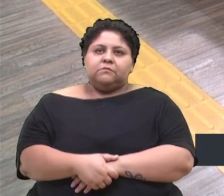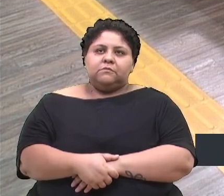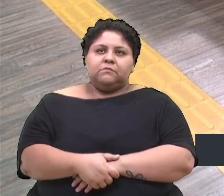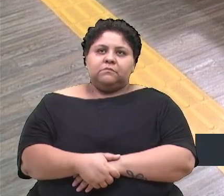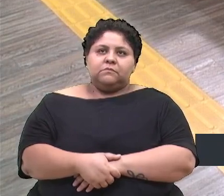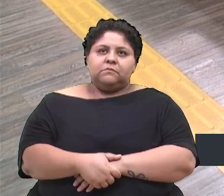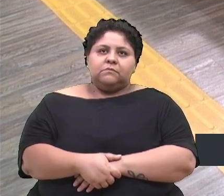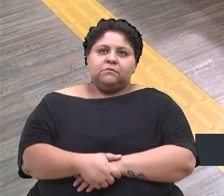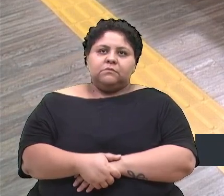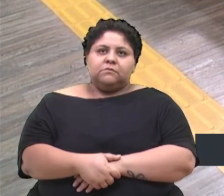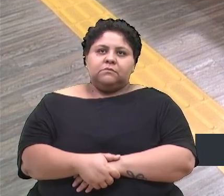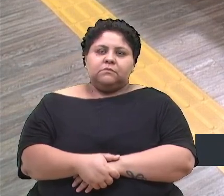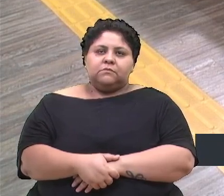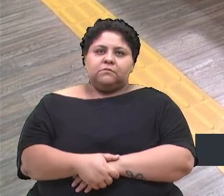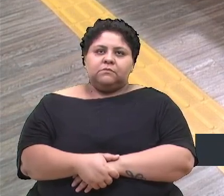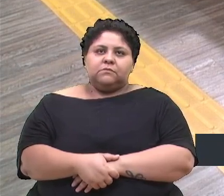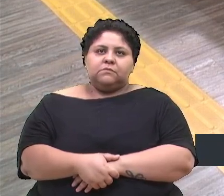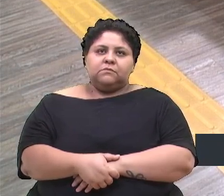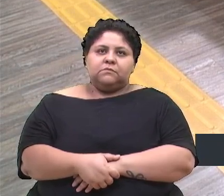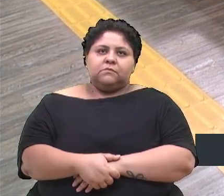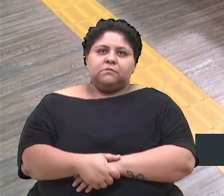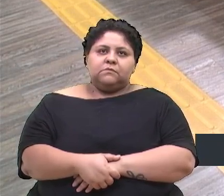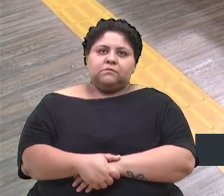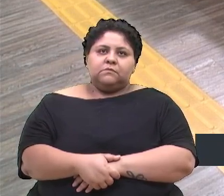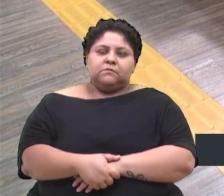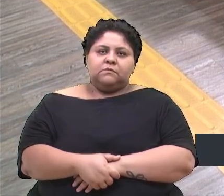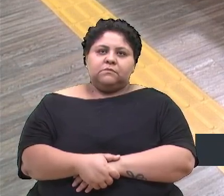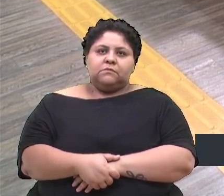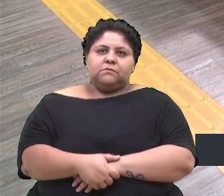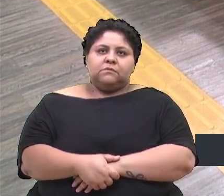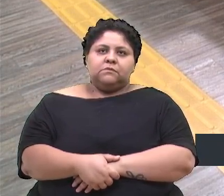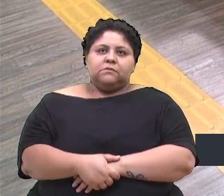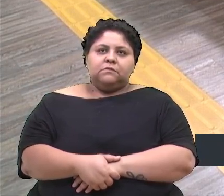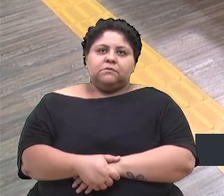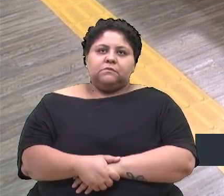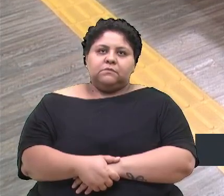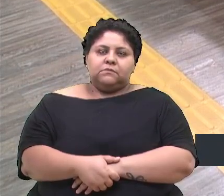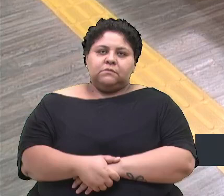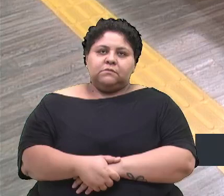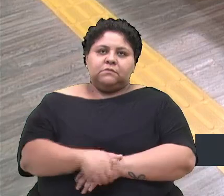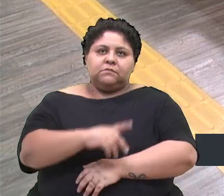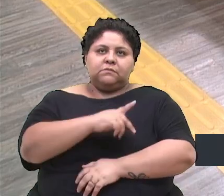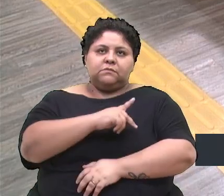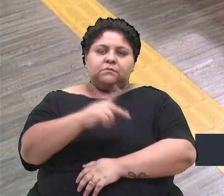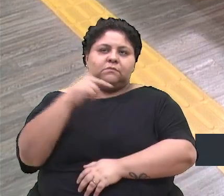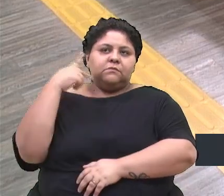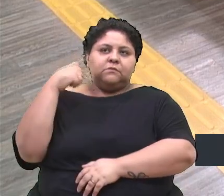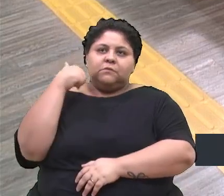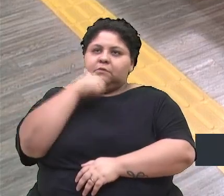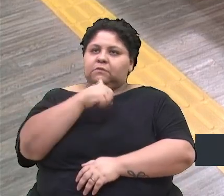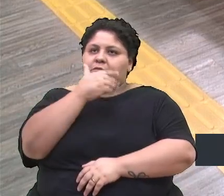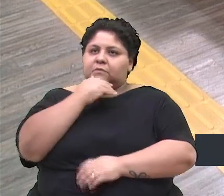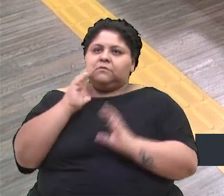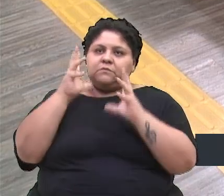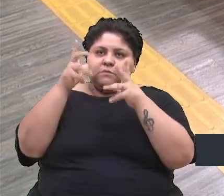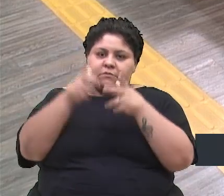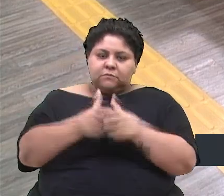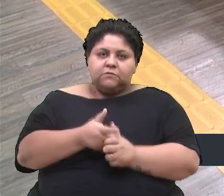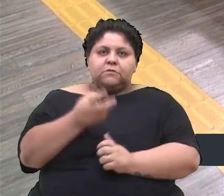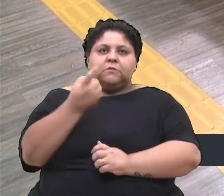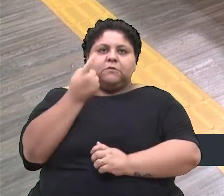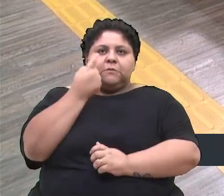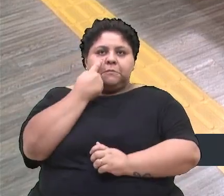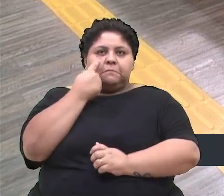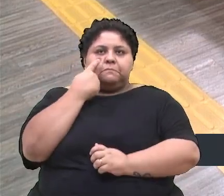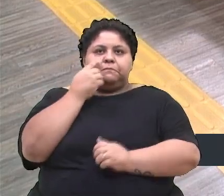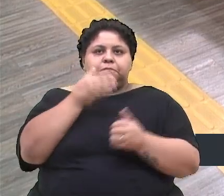Declaração de líder, nobre presidente. Declaração de líder. Senhor presidente, caros colegas vereadores e todos aqueles que nos acompanham